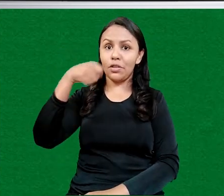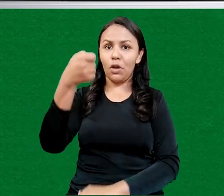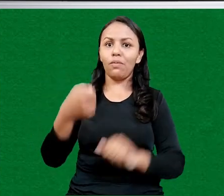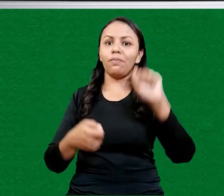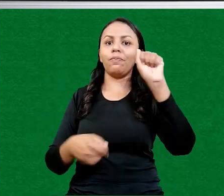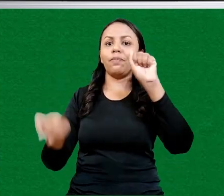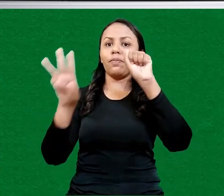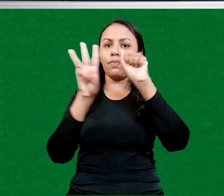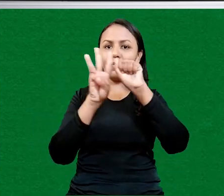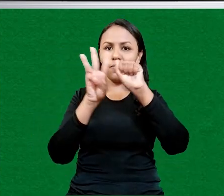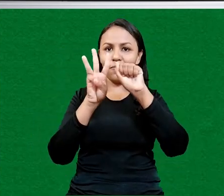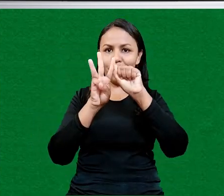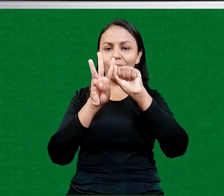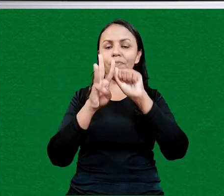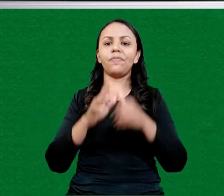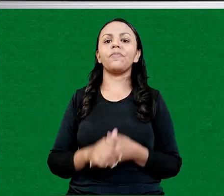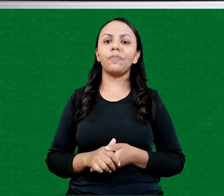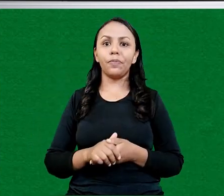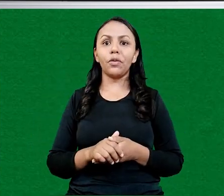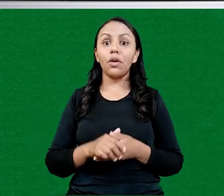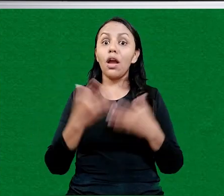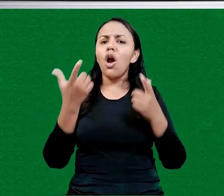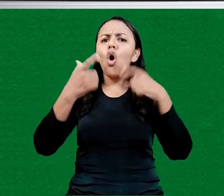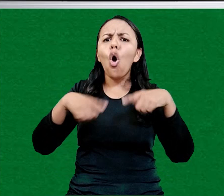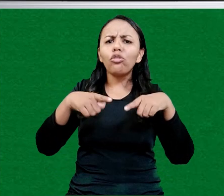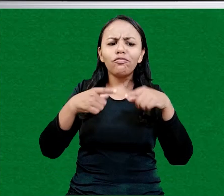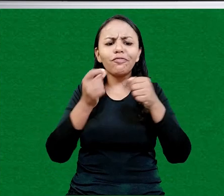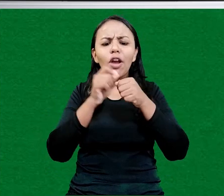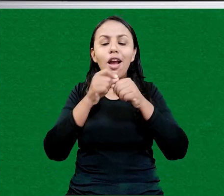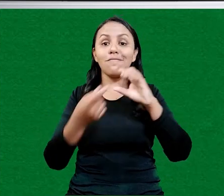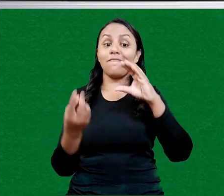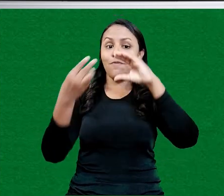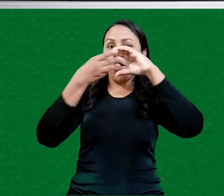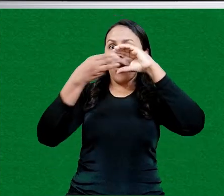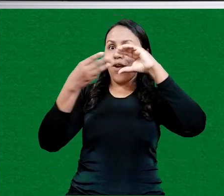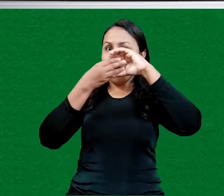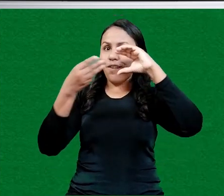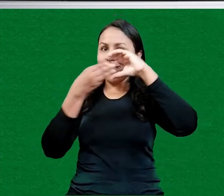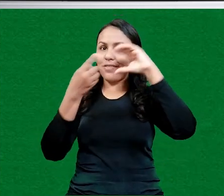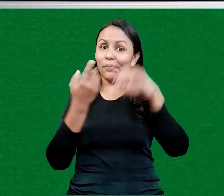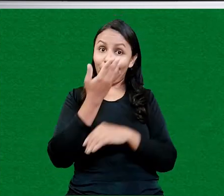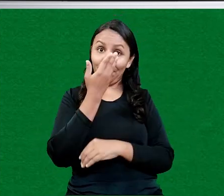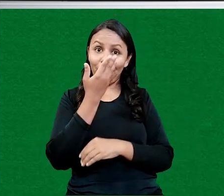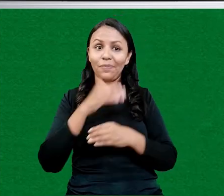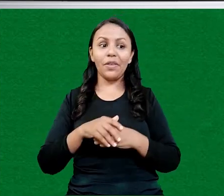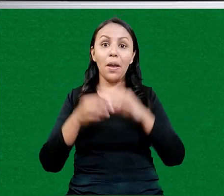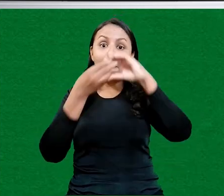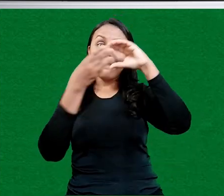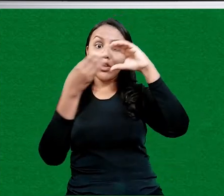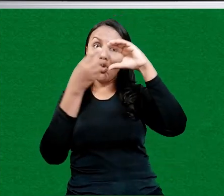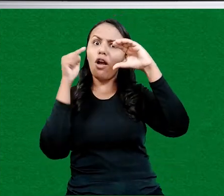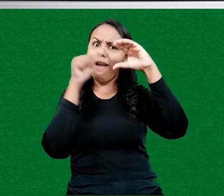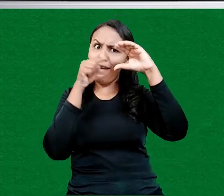trifosfato. Isso é feito em uma organela que é chamada de mitocôndria, que a gente vê aqui, e a mitocôndria é a